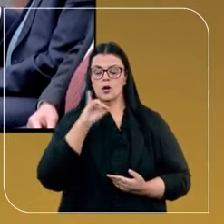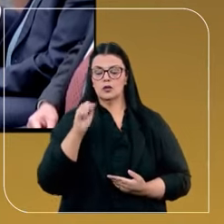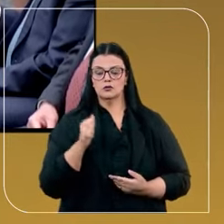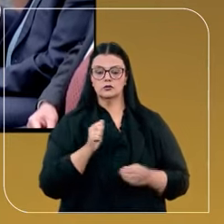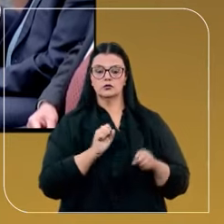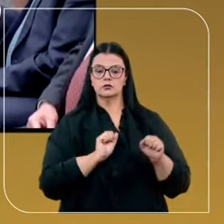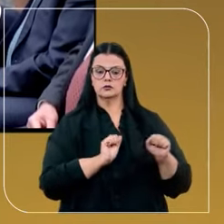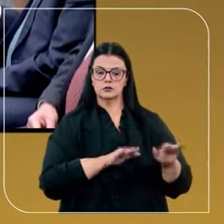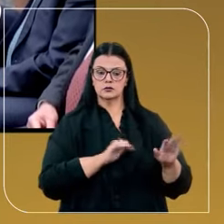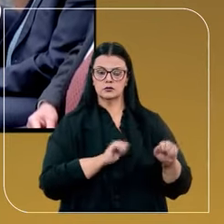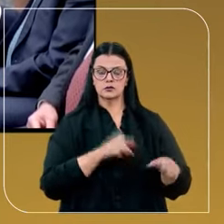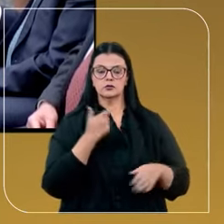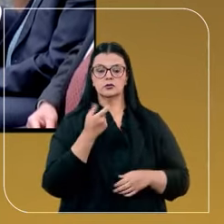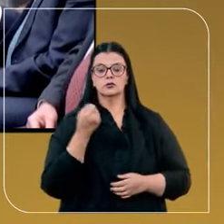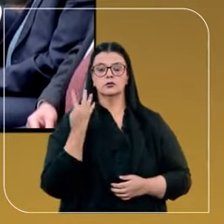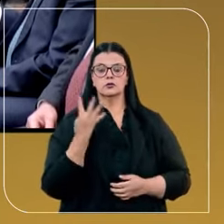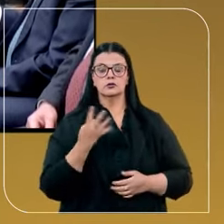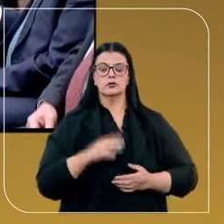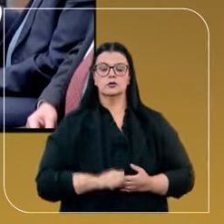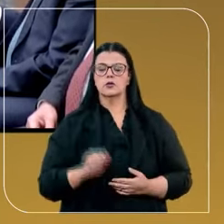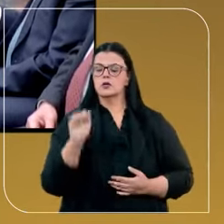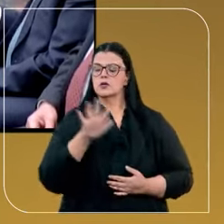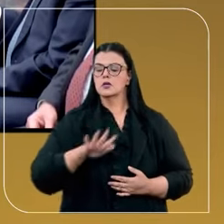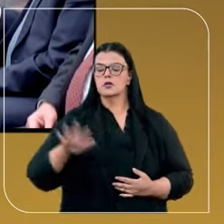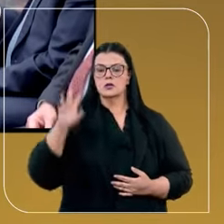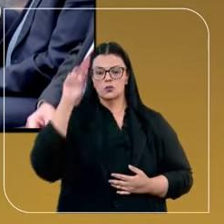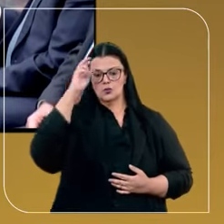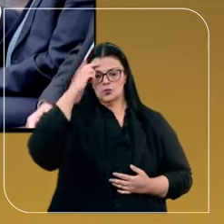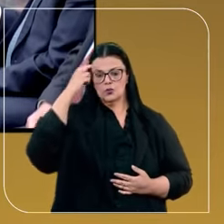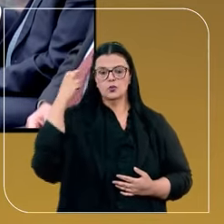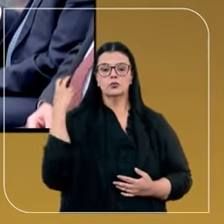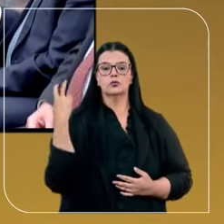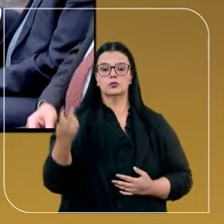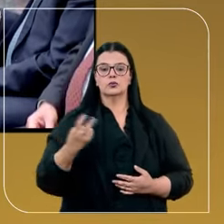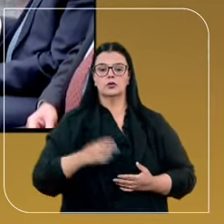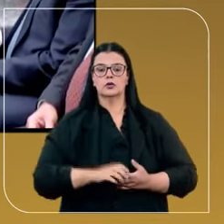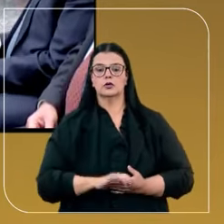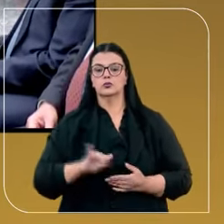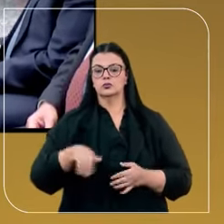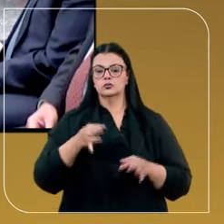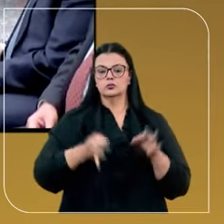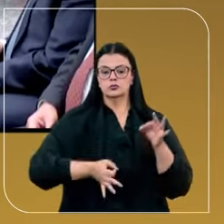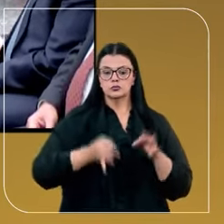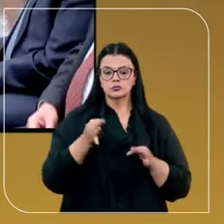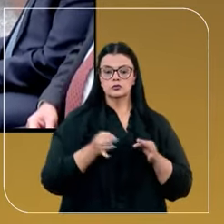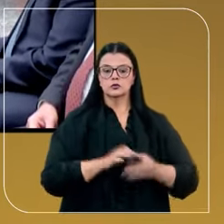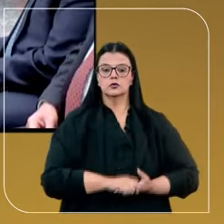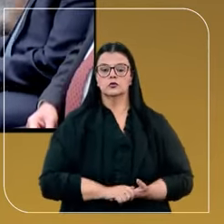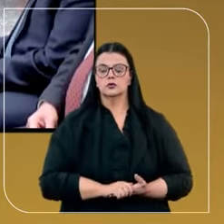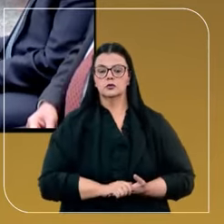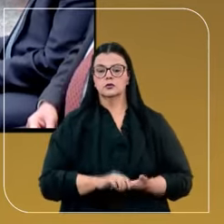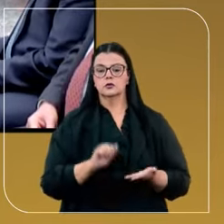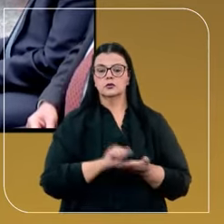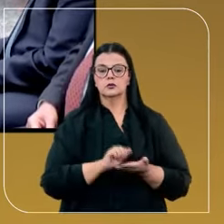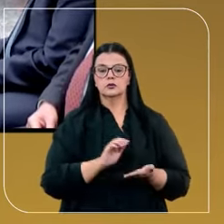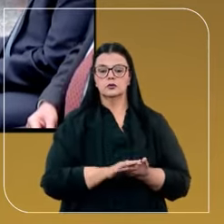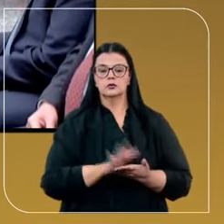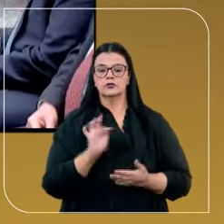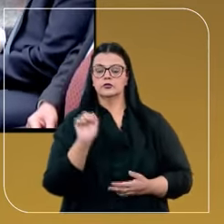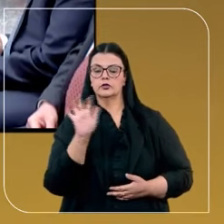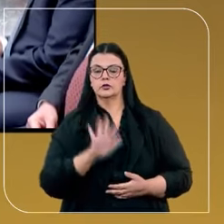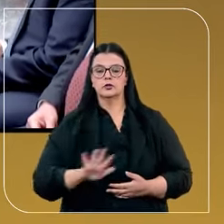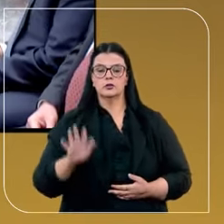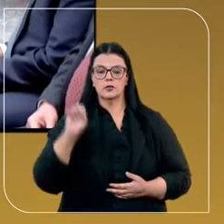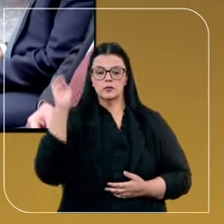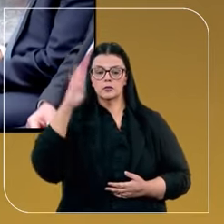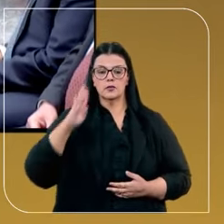do ano 2024, no espaço cultural do Superior Tribunal de Justiça, localizado na capital da República Federativa do Brasil, tomou posse